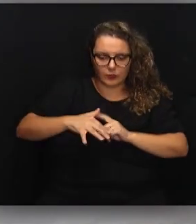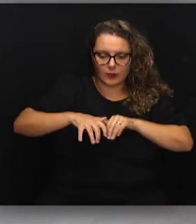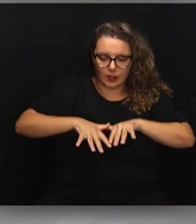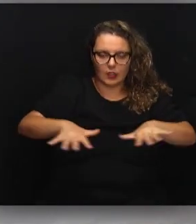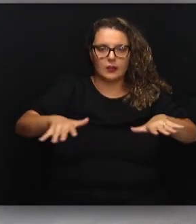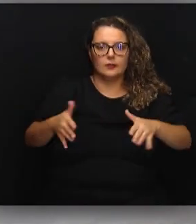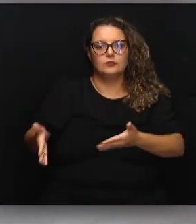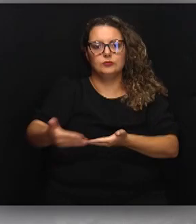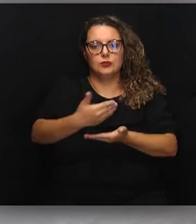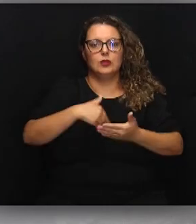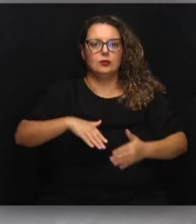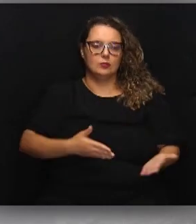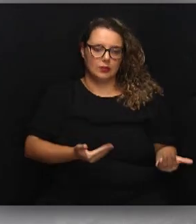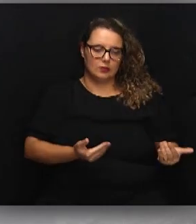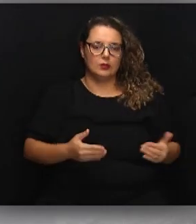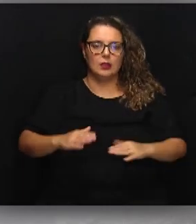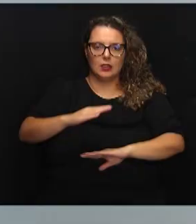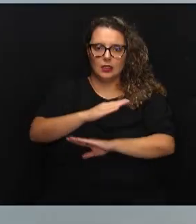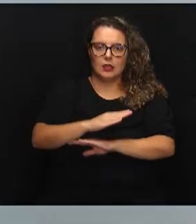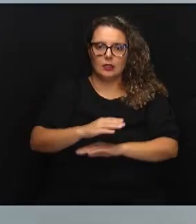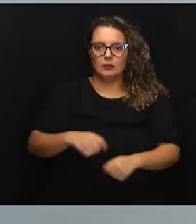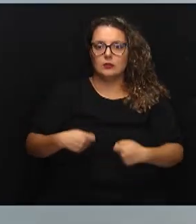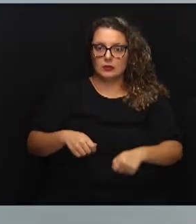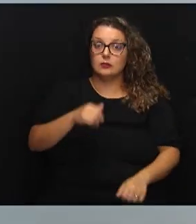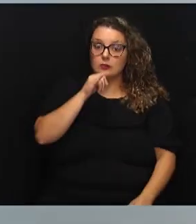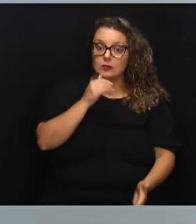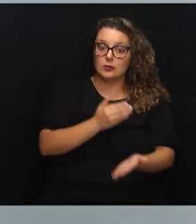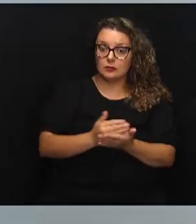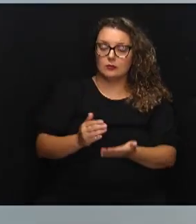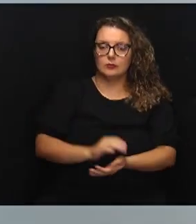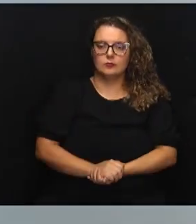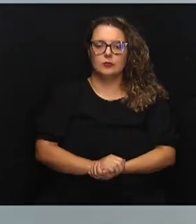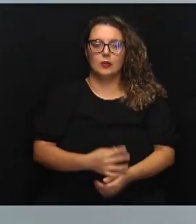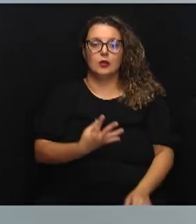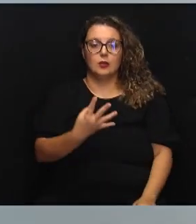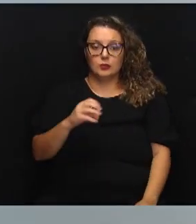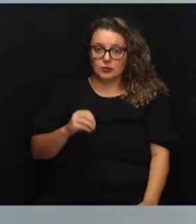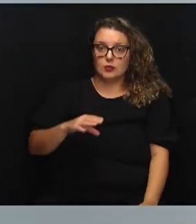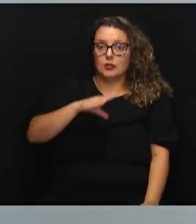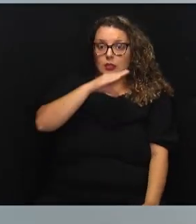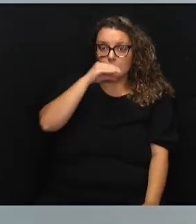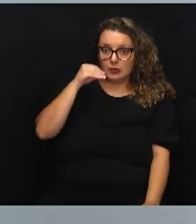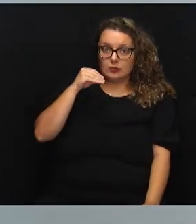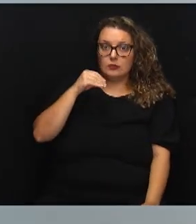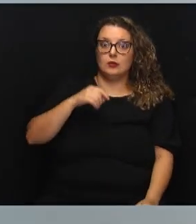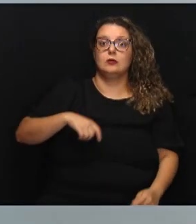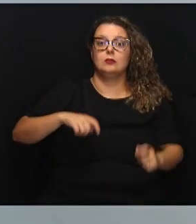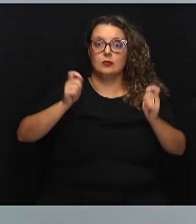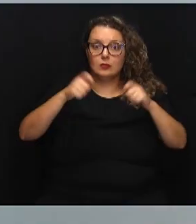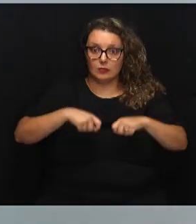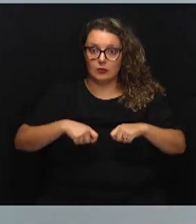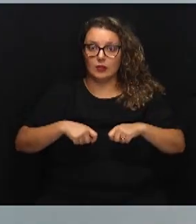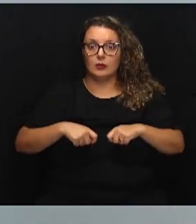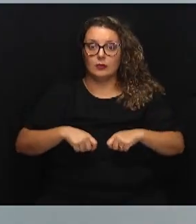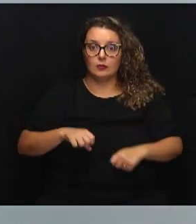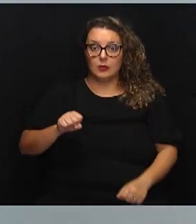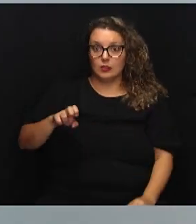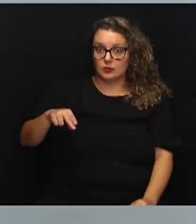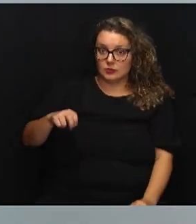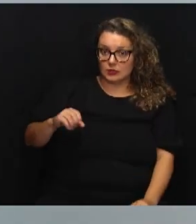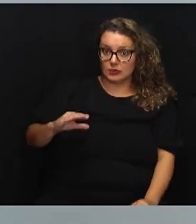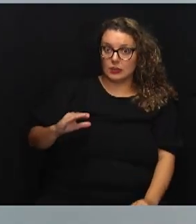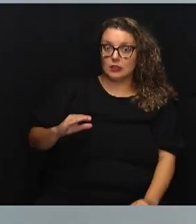acolher esses jovens, a Câmara deveria dar o exemplo. Os 40 adolescentes serão capacitados pelo Senac e